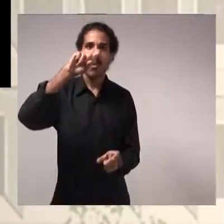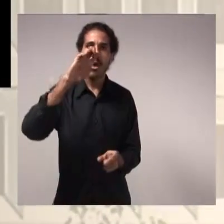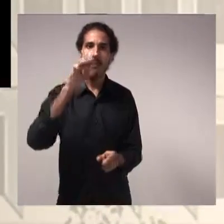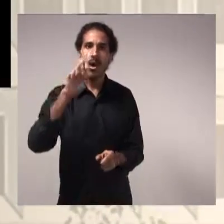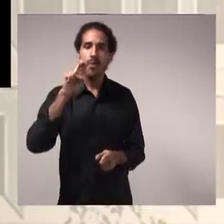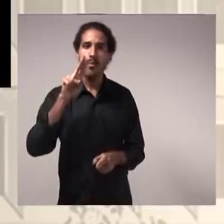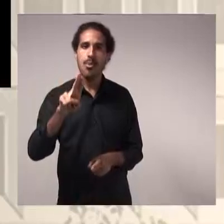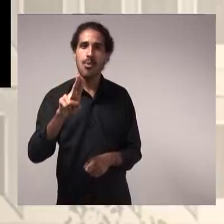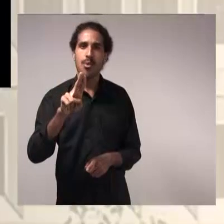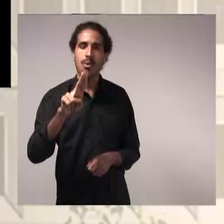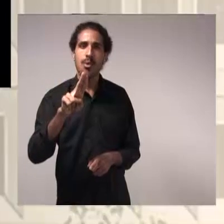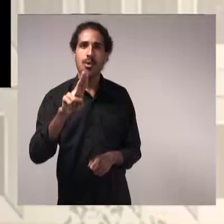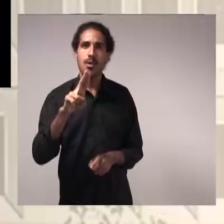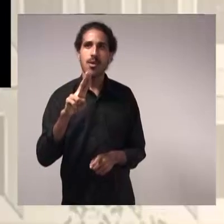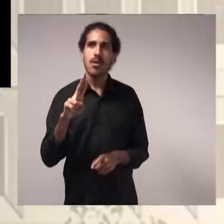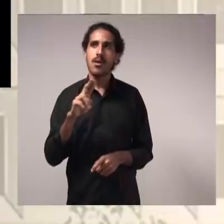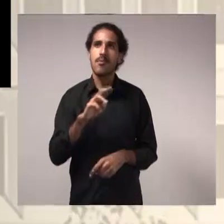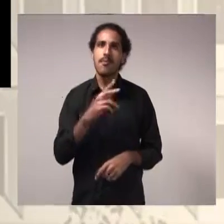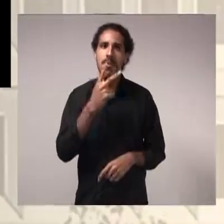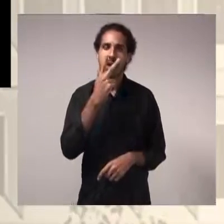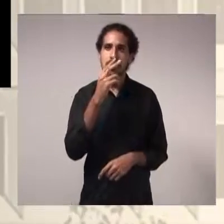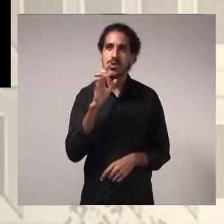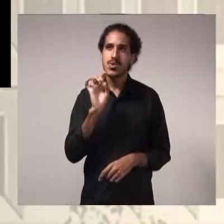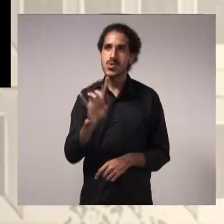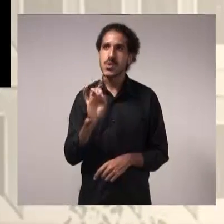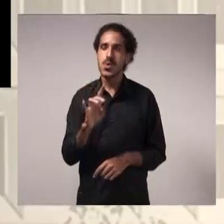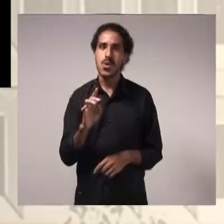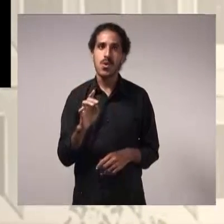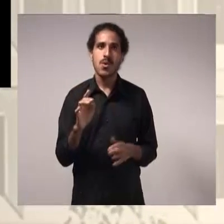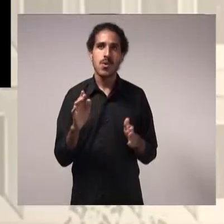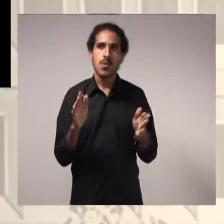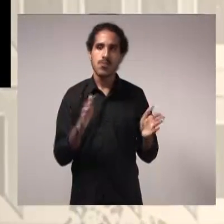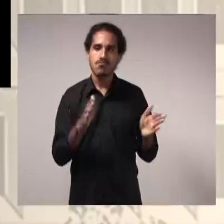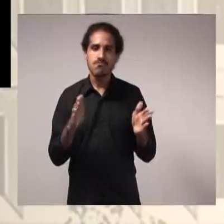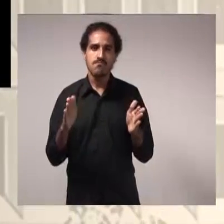a concepção da arquitetura era feita para